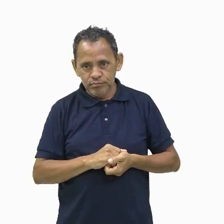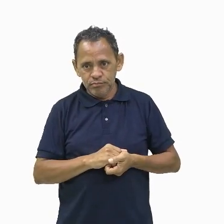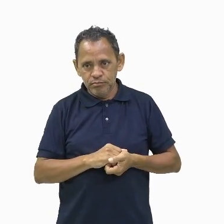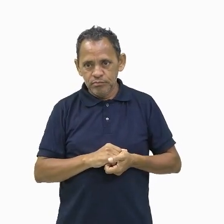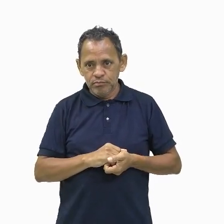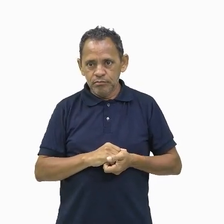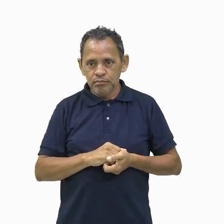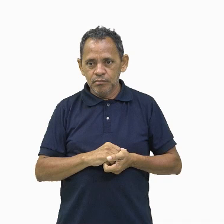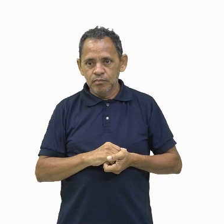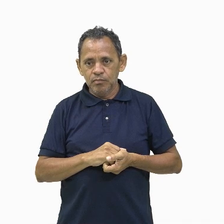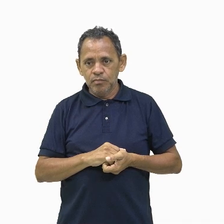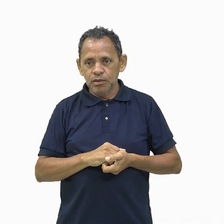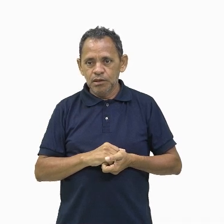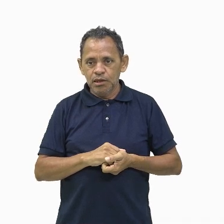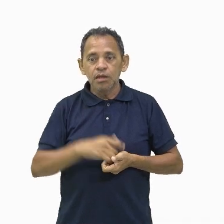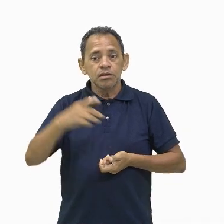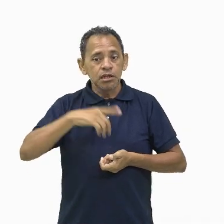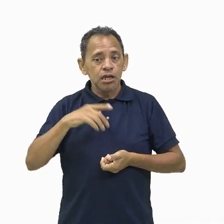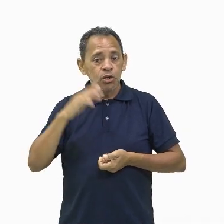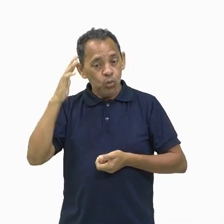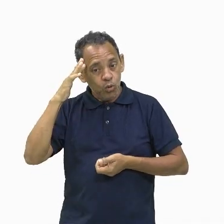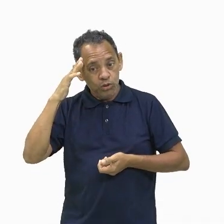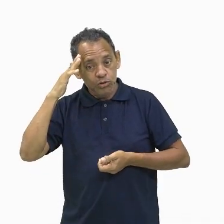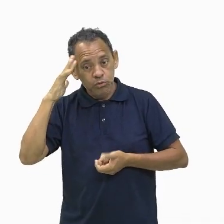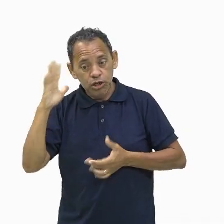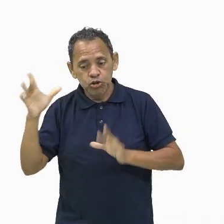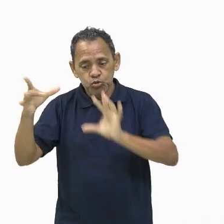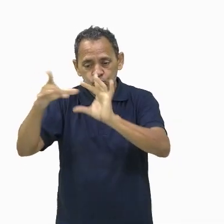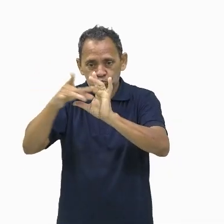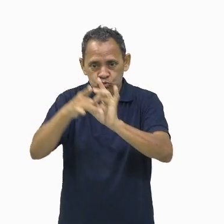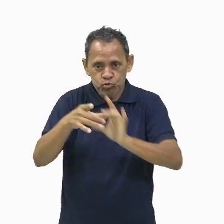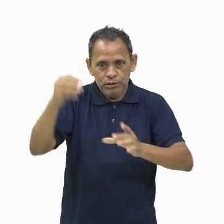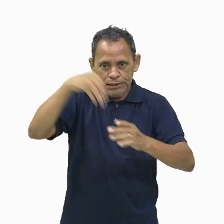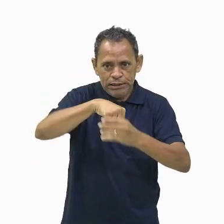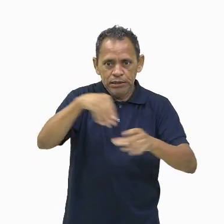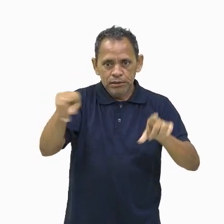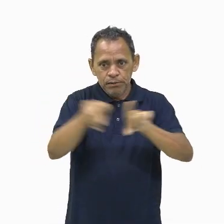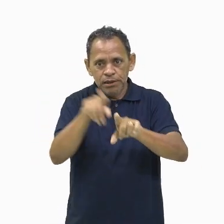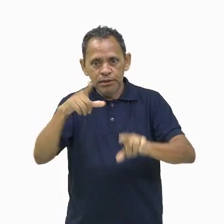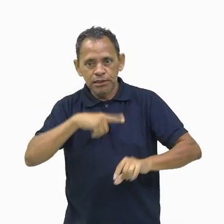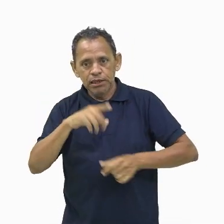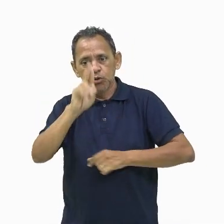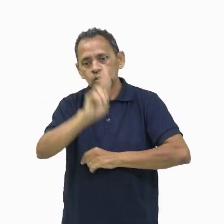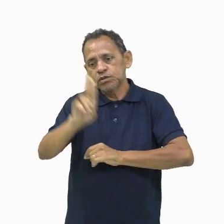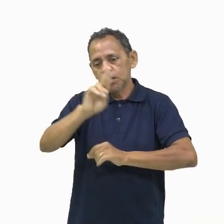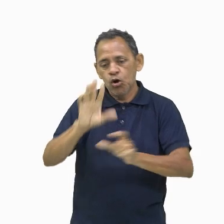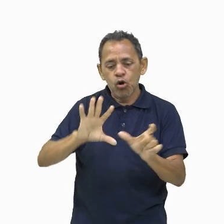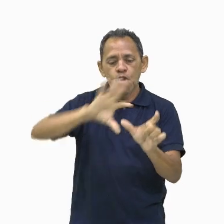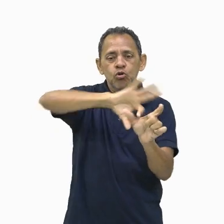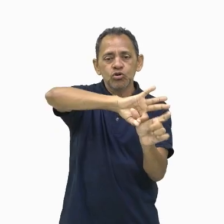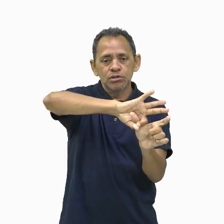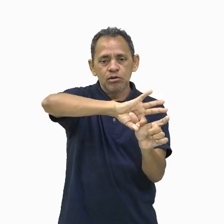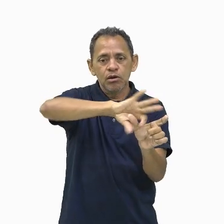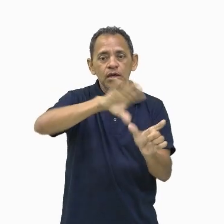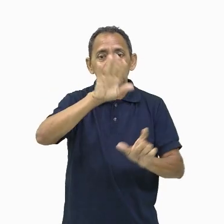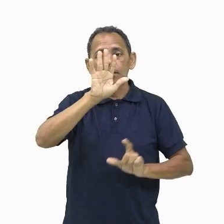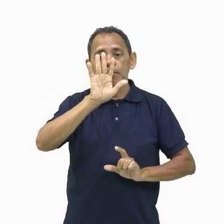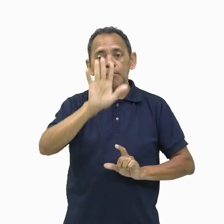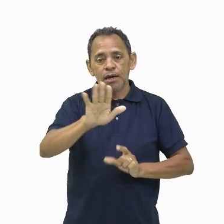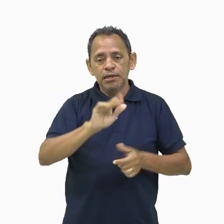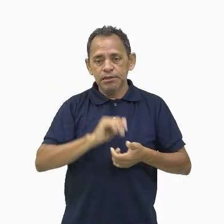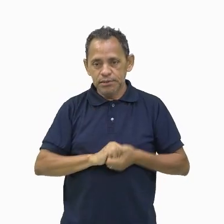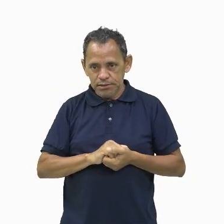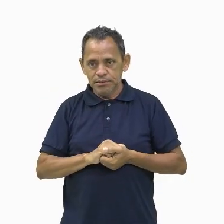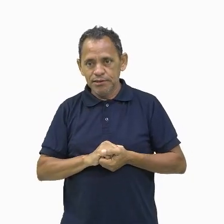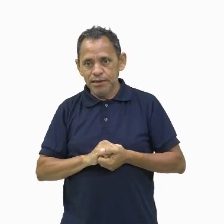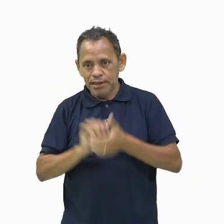uma situação, um contexto onde o usual, o normal seria empregar a conjunção, mas ela é